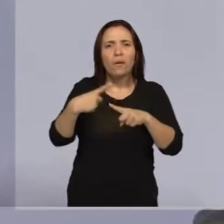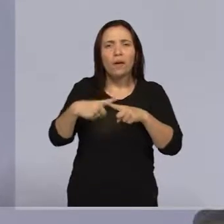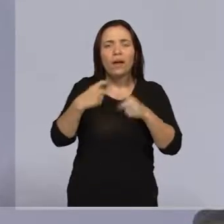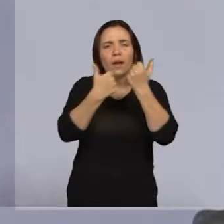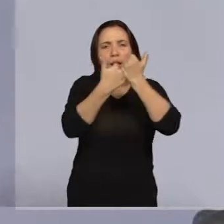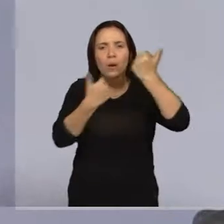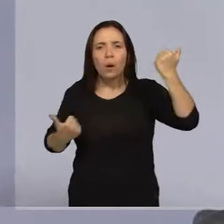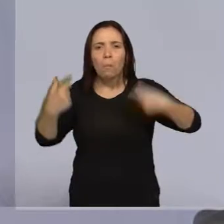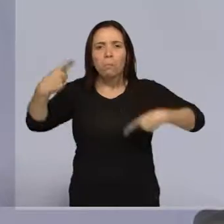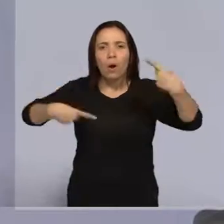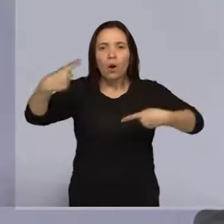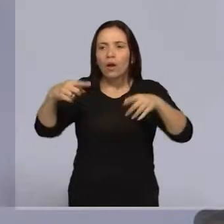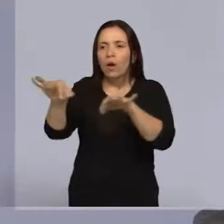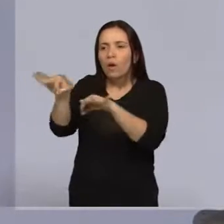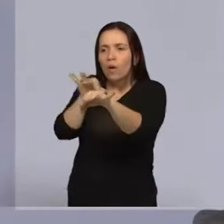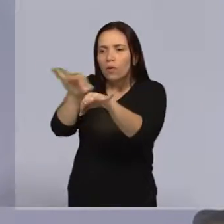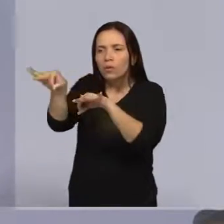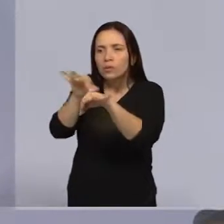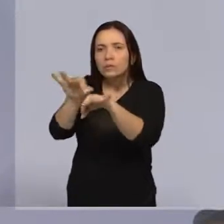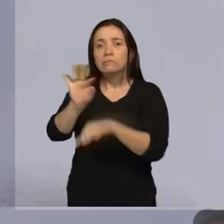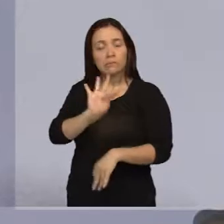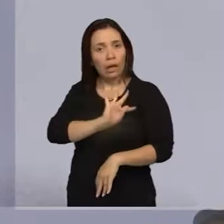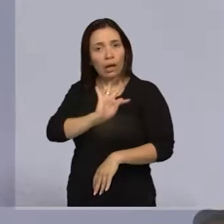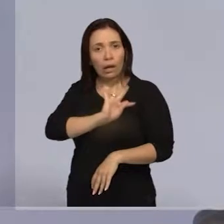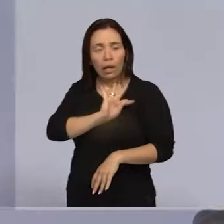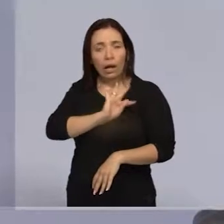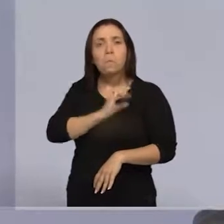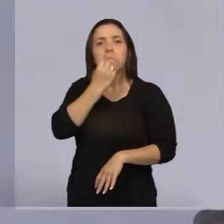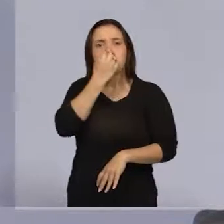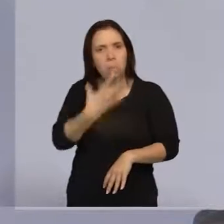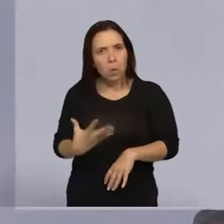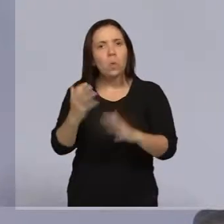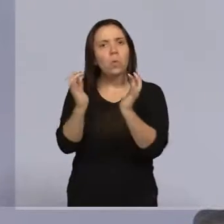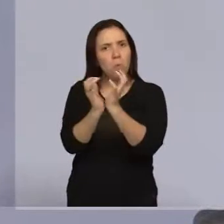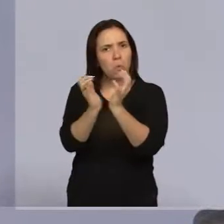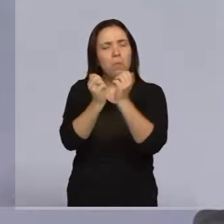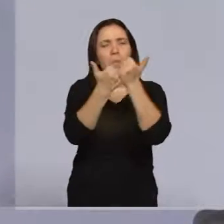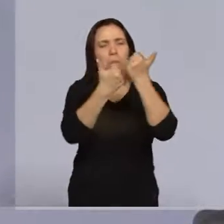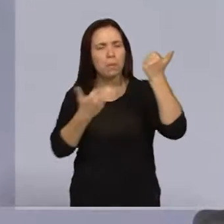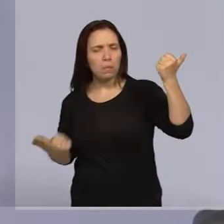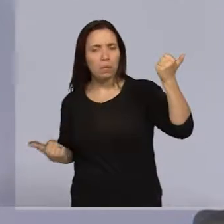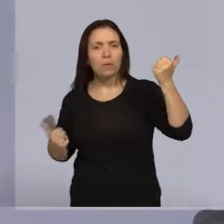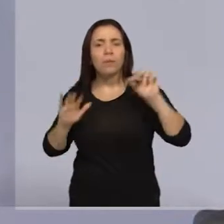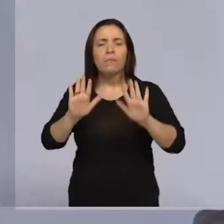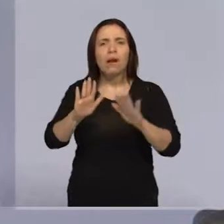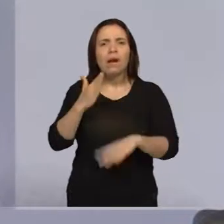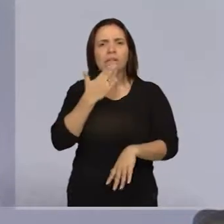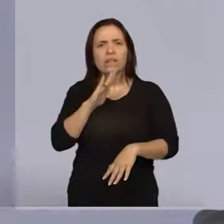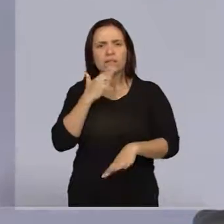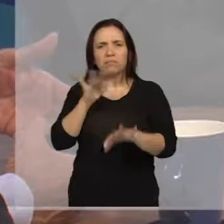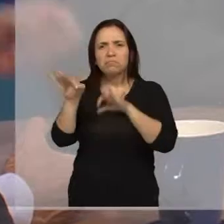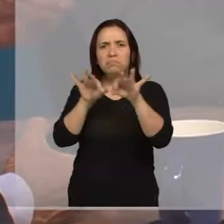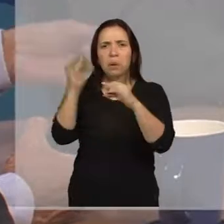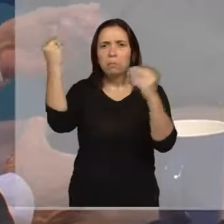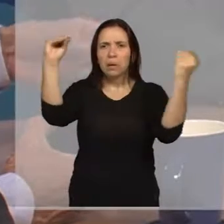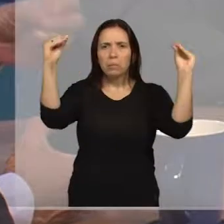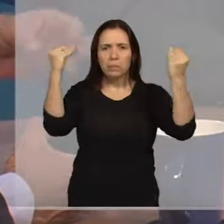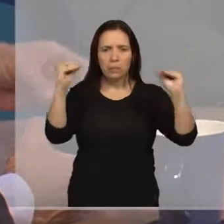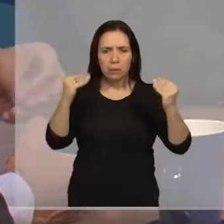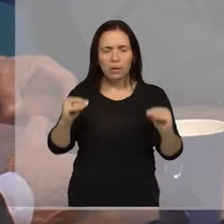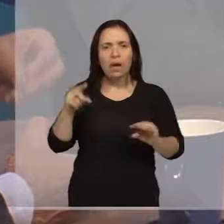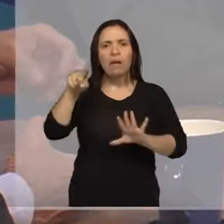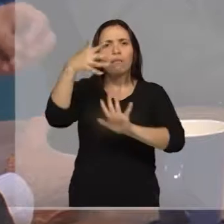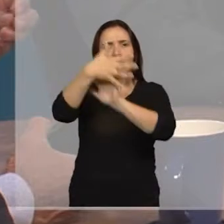uma equipe, que do ponto de vista técnico, uma boa equipe, é bom que se diga, mas mal feito desse jeito, inclusive no